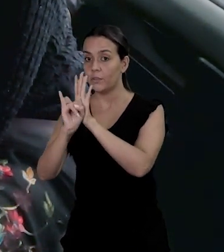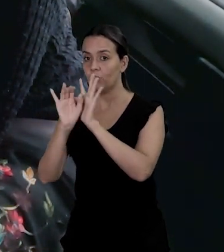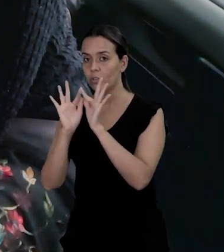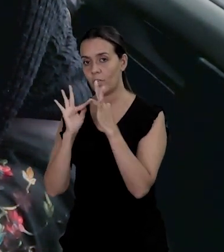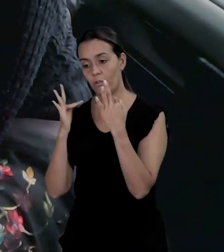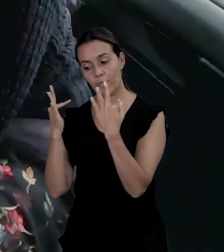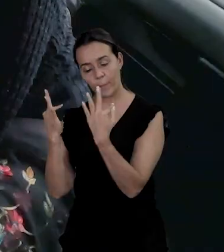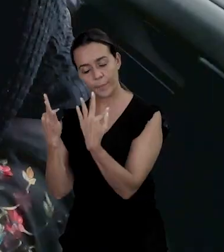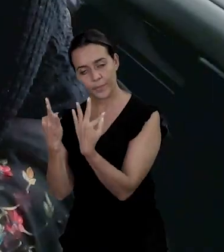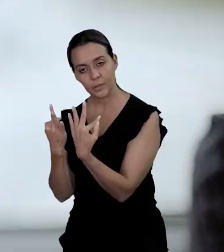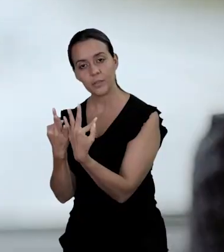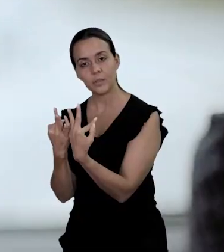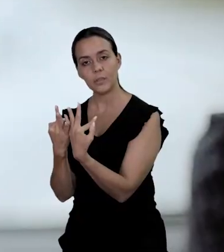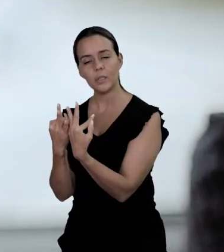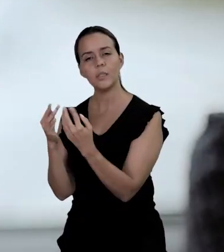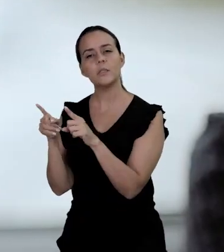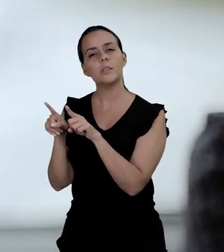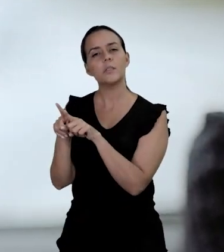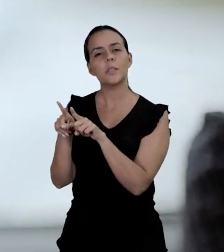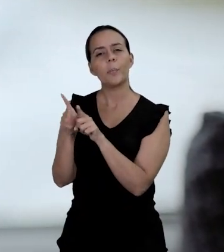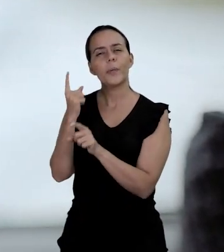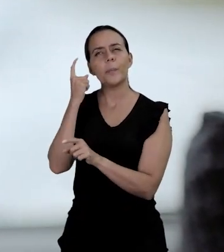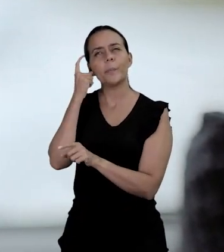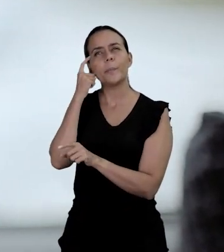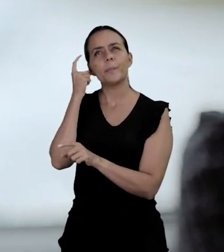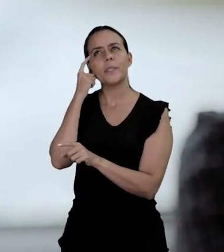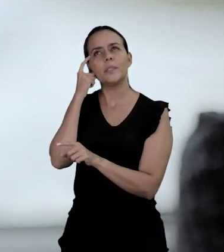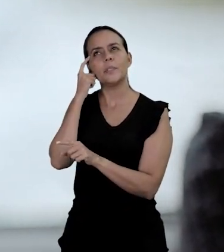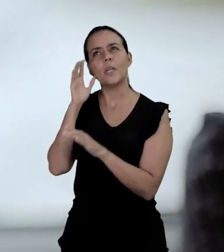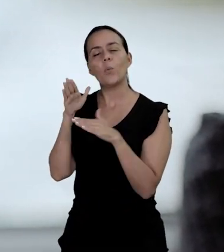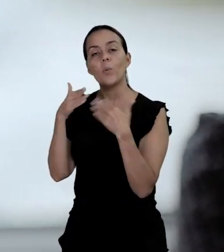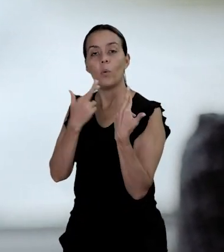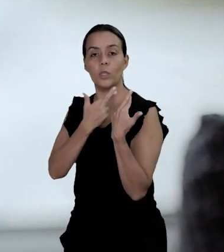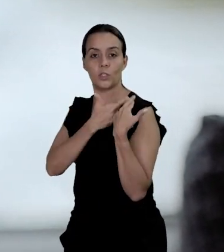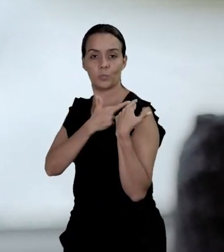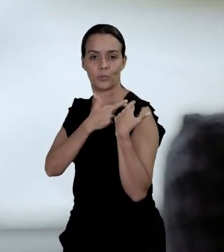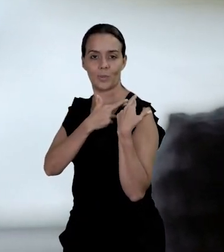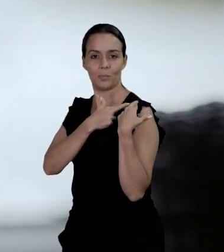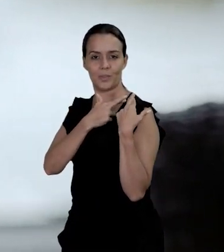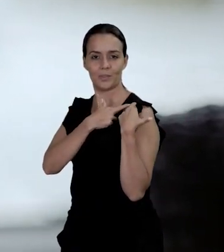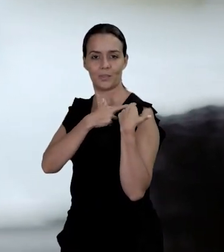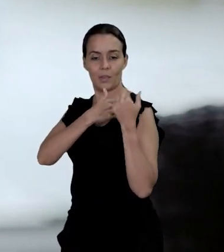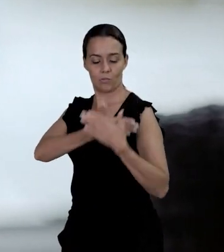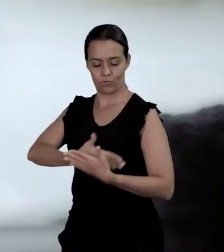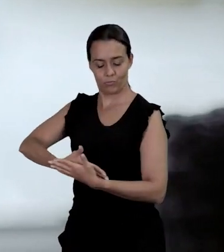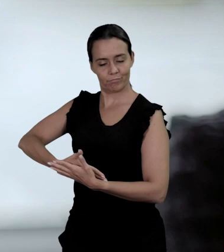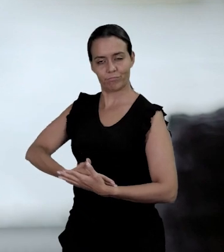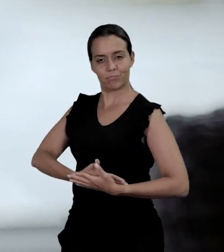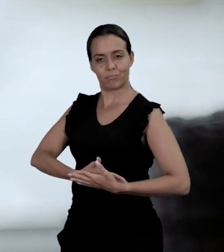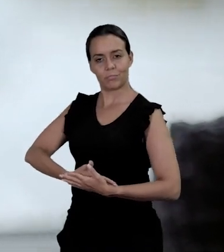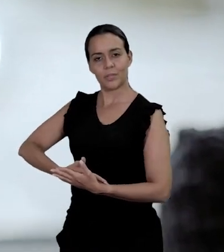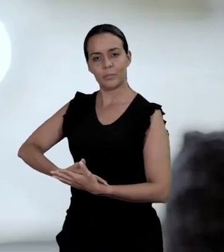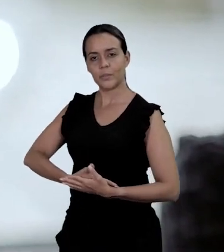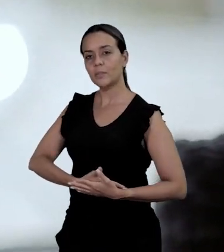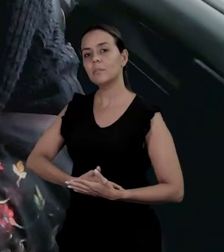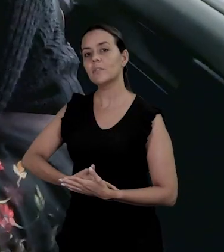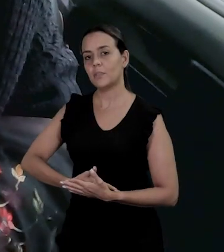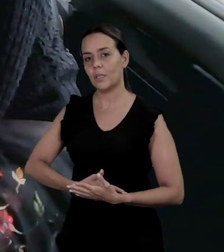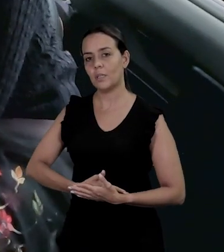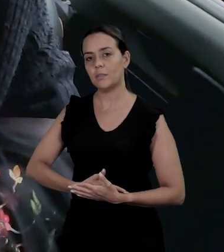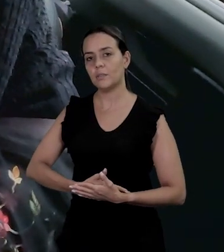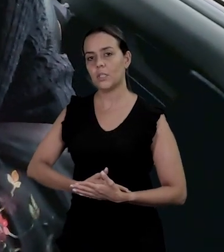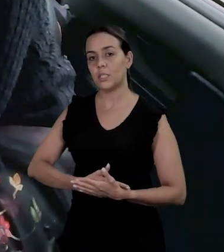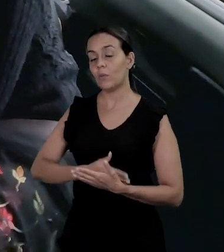de reforço de uma identidade de família e na questão de pensar o papel da maternidade.